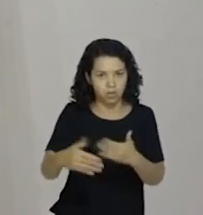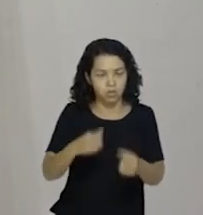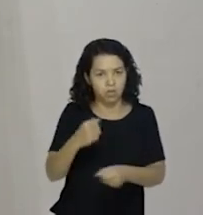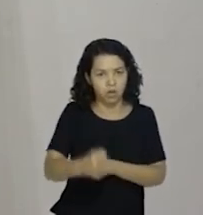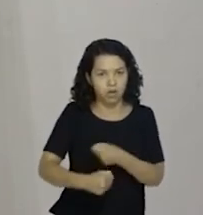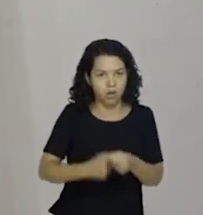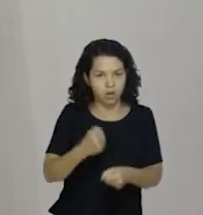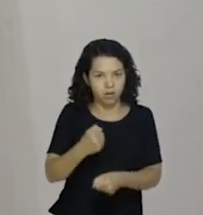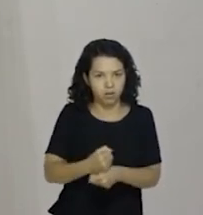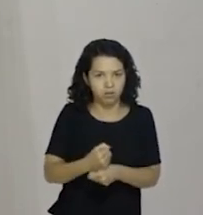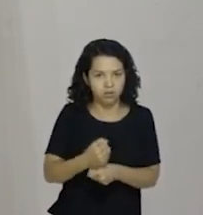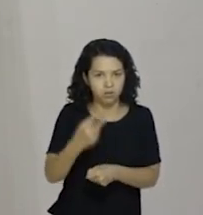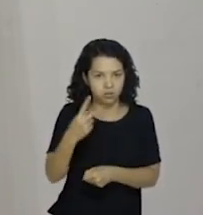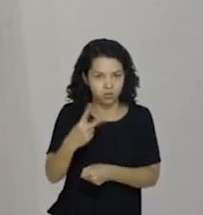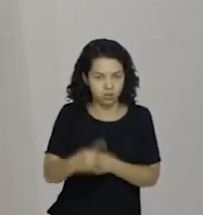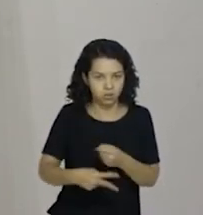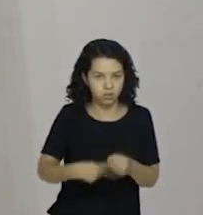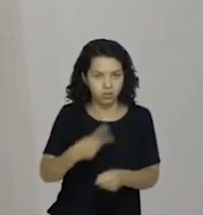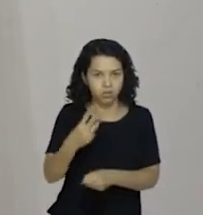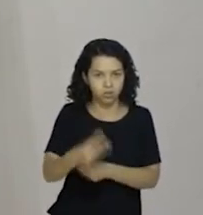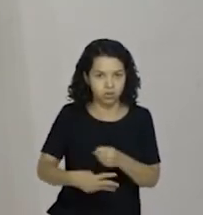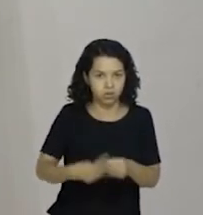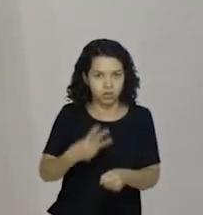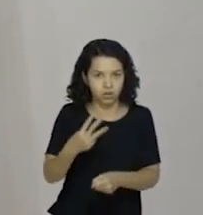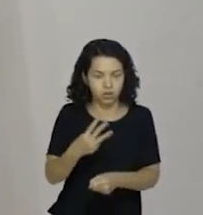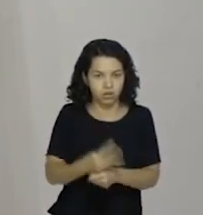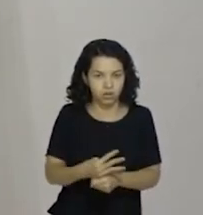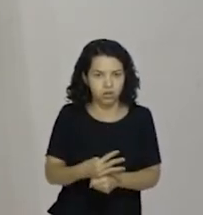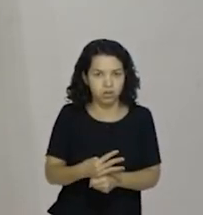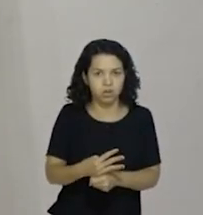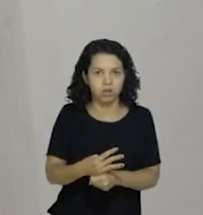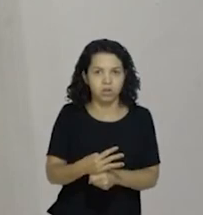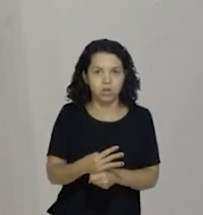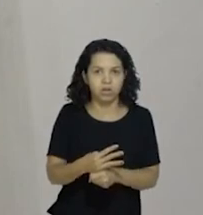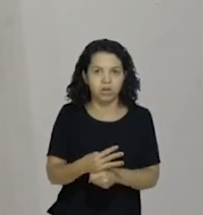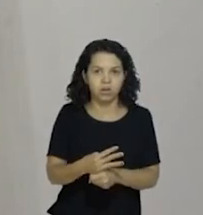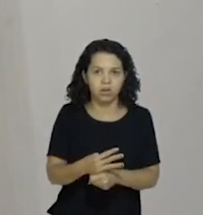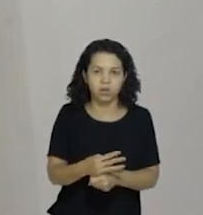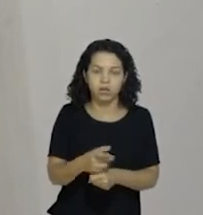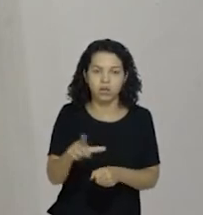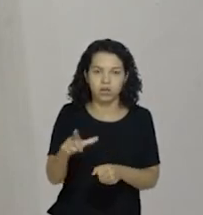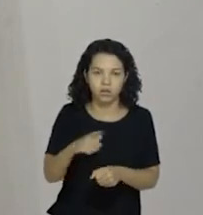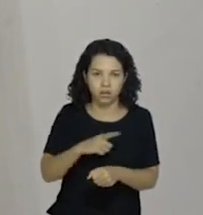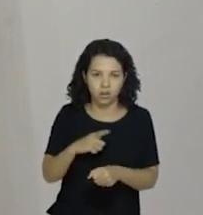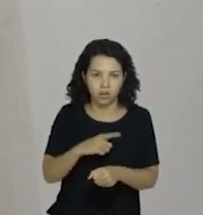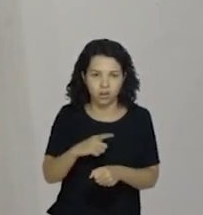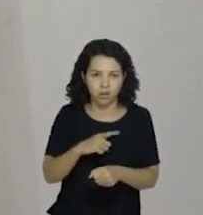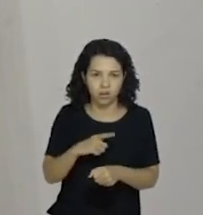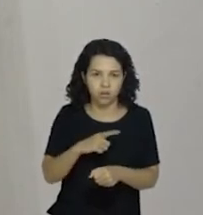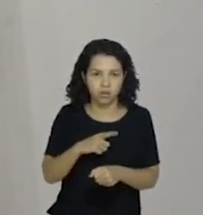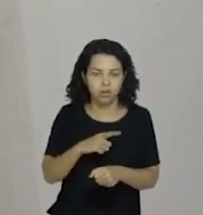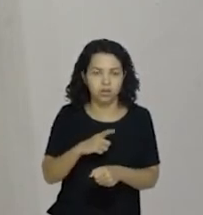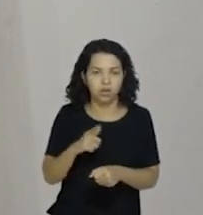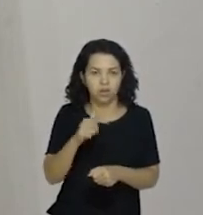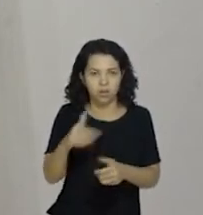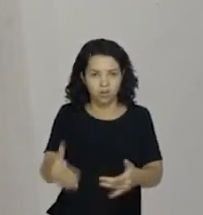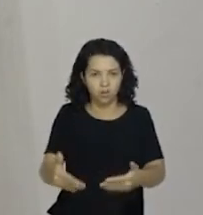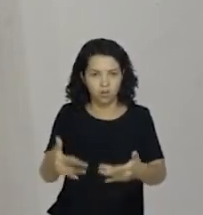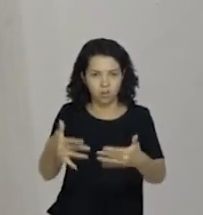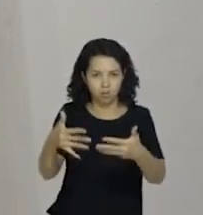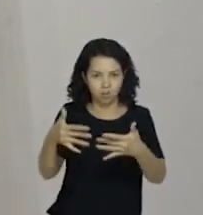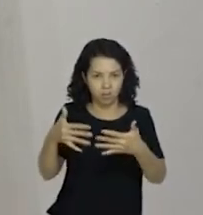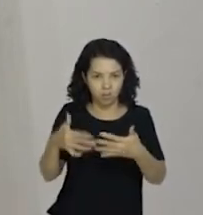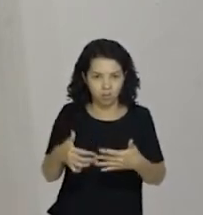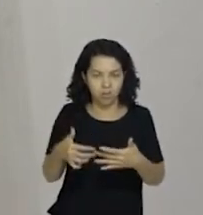nos dois três primeiros anos até que se criasse a estabilidade da praia final por conta de não ter sido